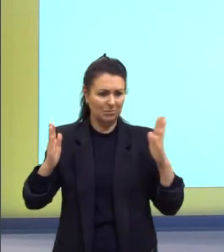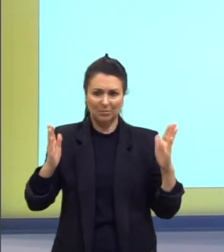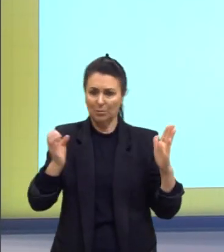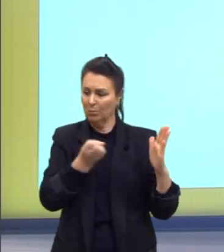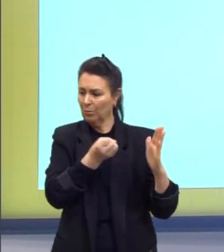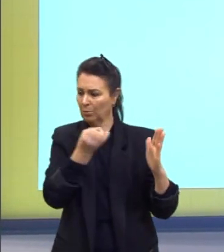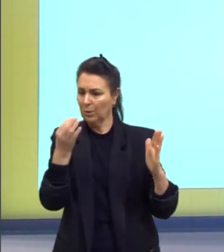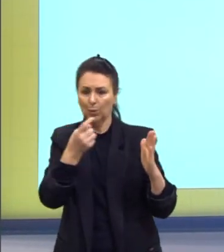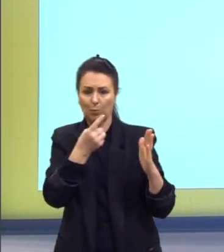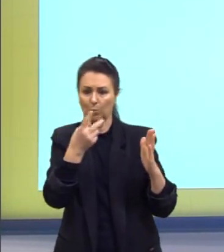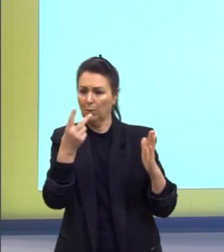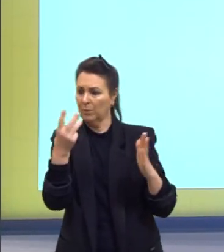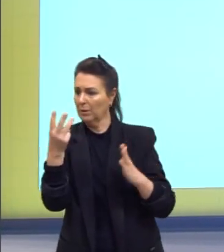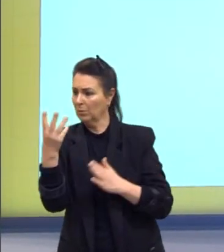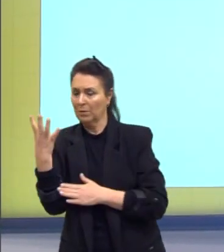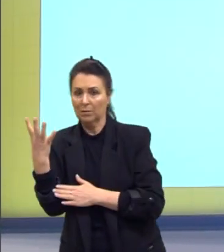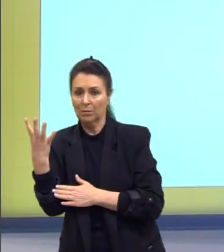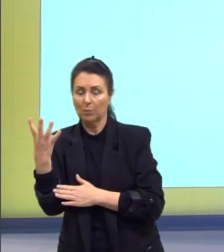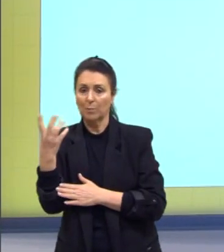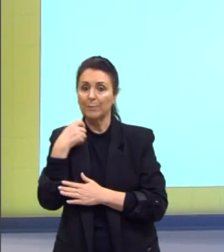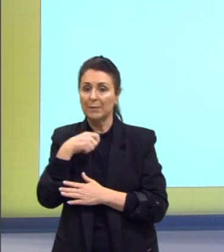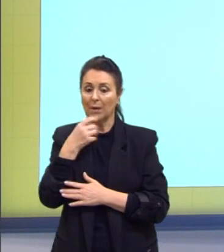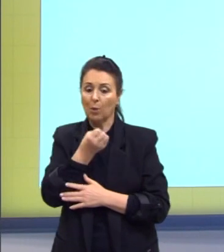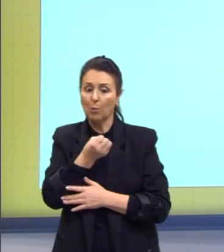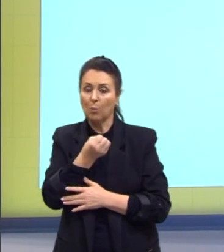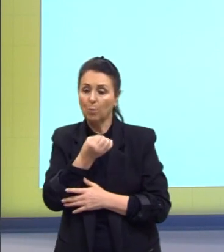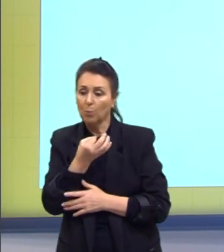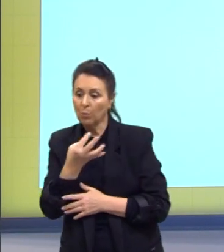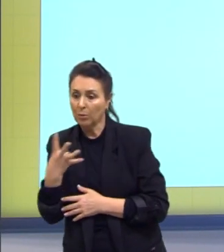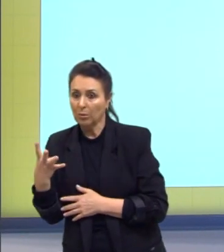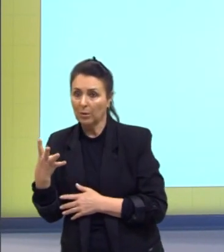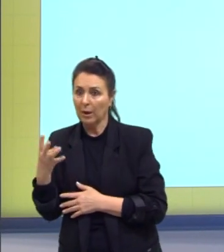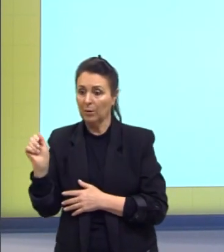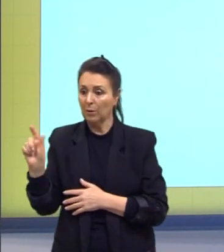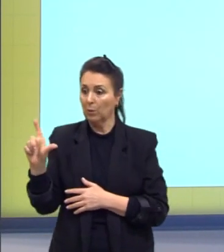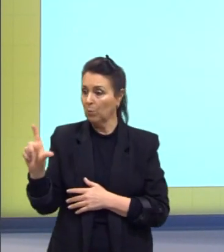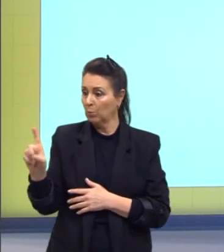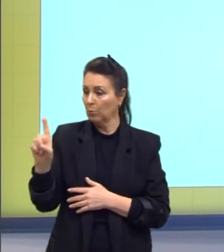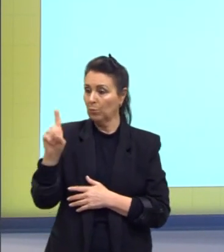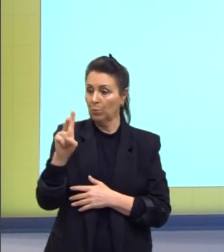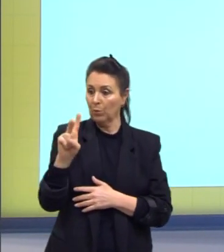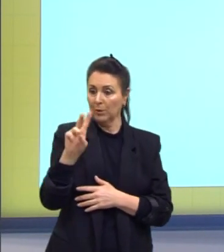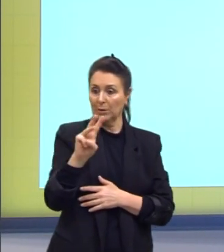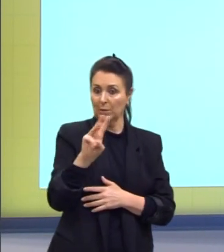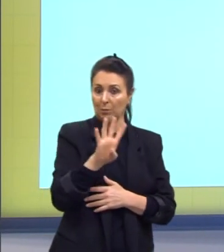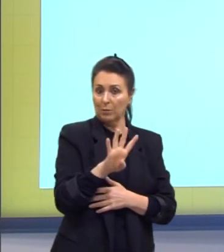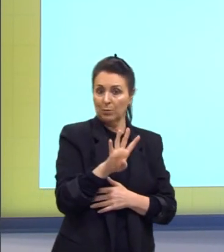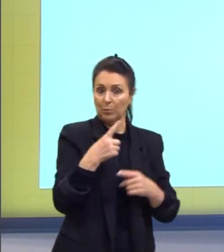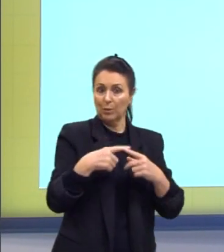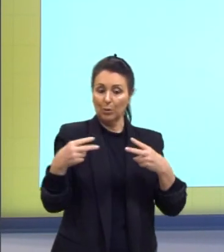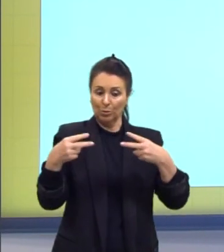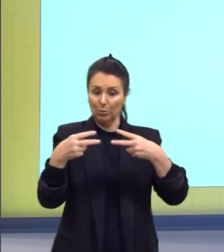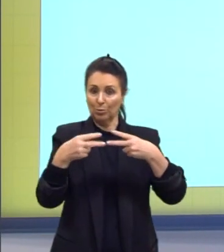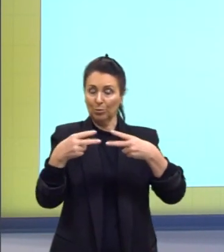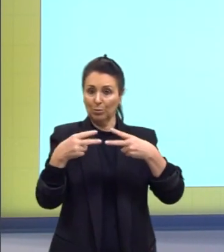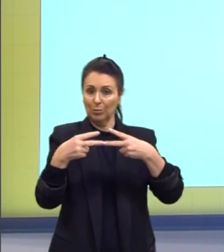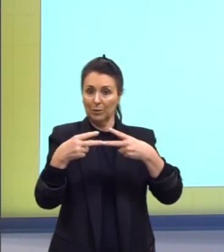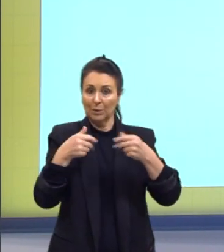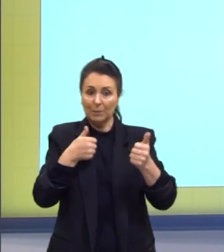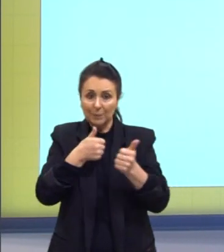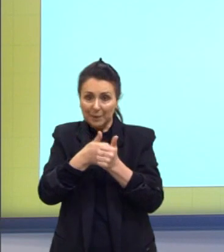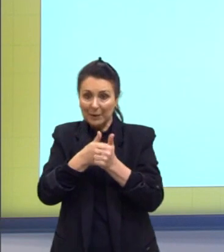contar um dois três quatro eu preciso contar deste lado um dois três quatro porque a dupla tá aqui né mas